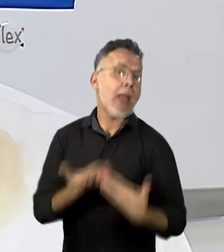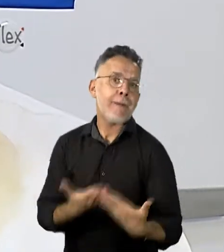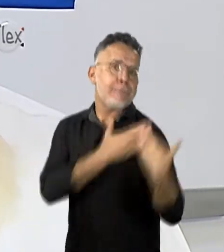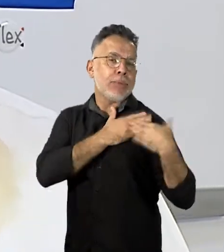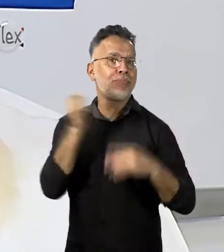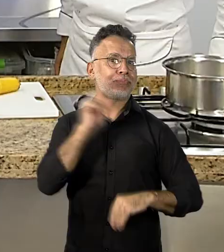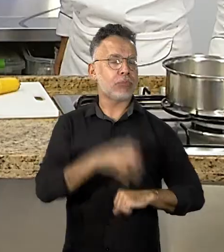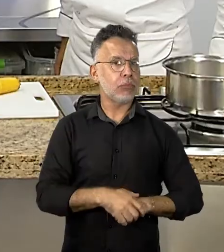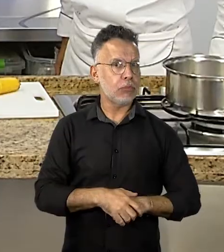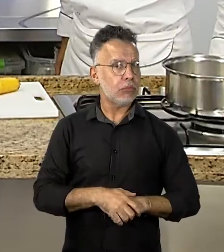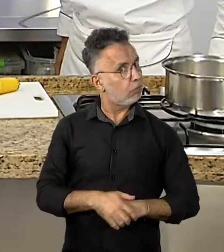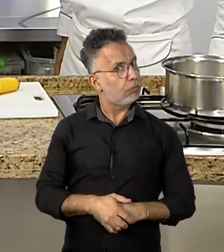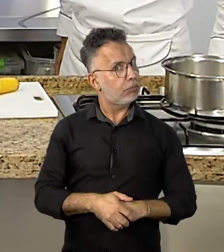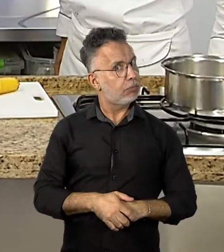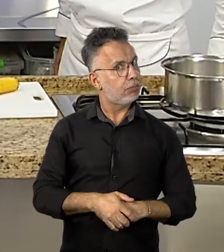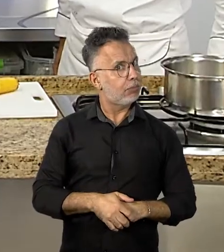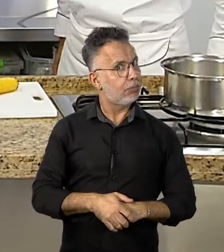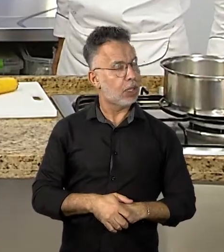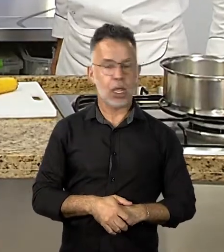das minhas atribuições.